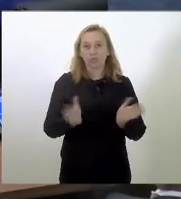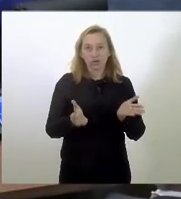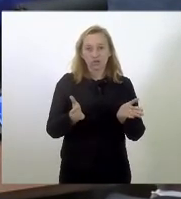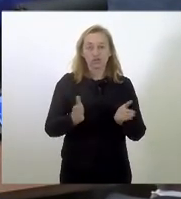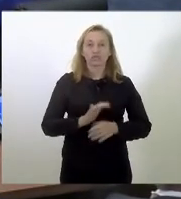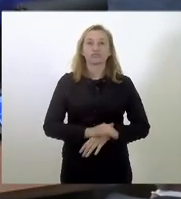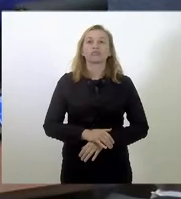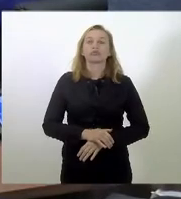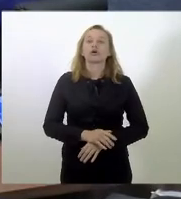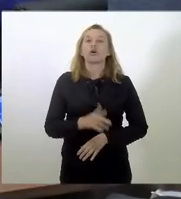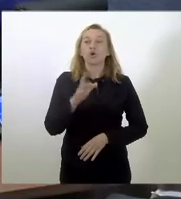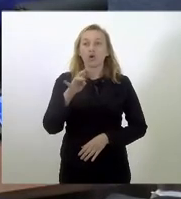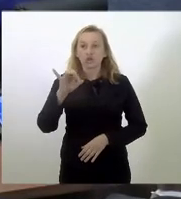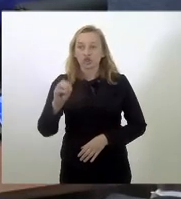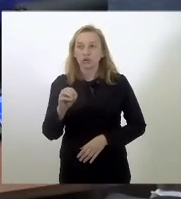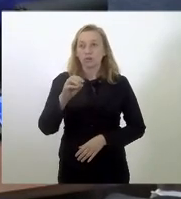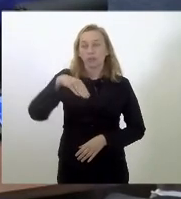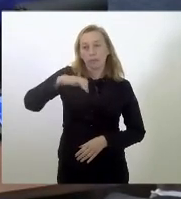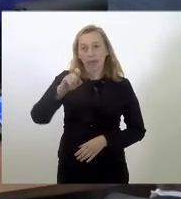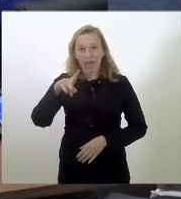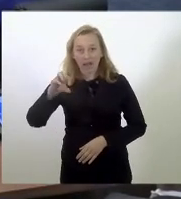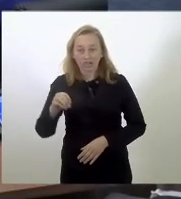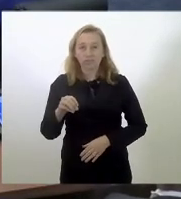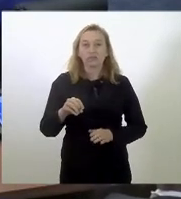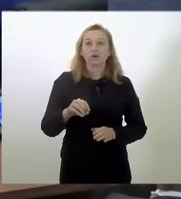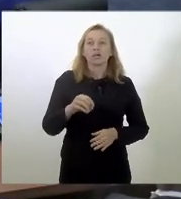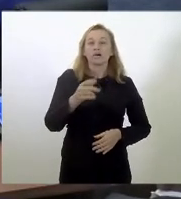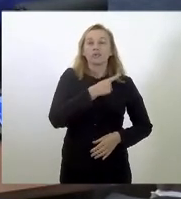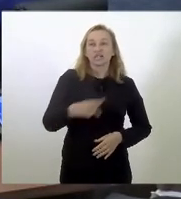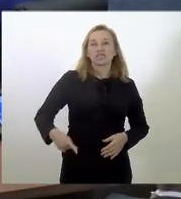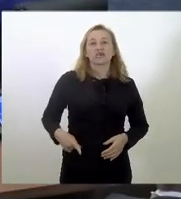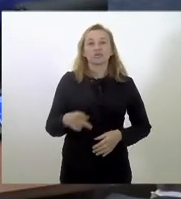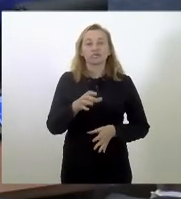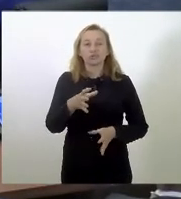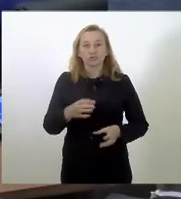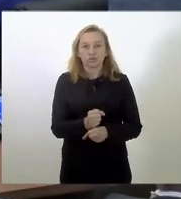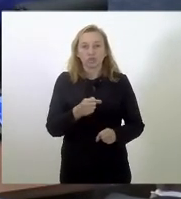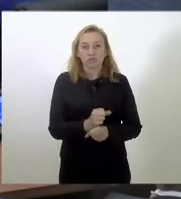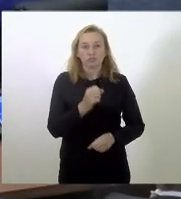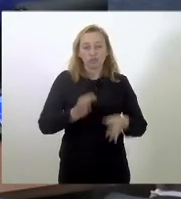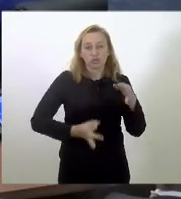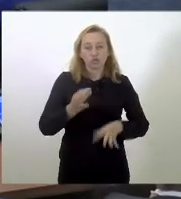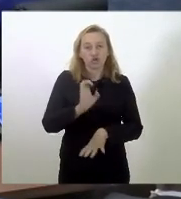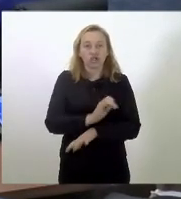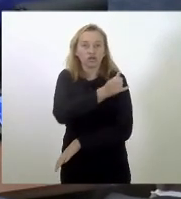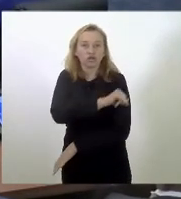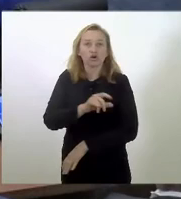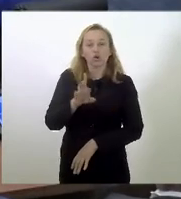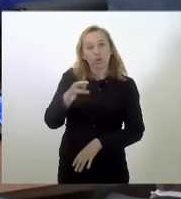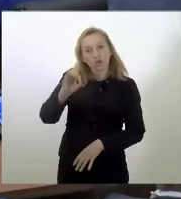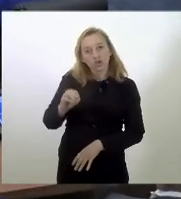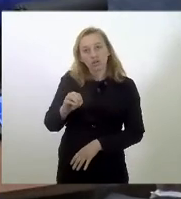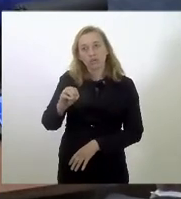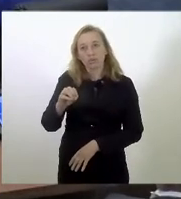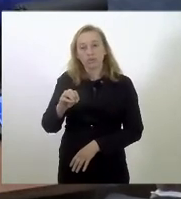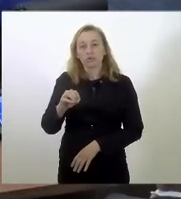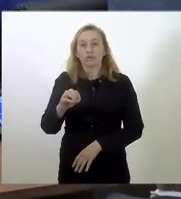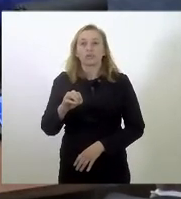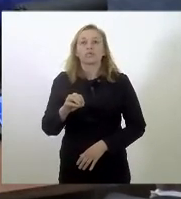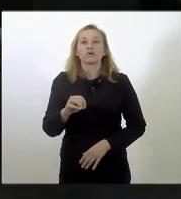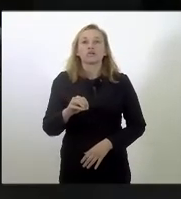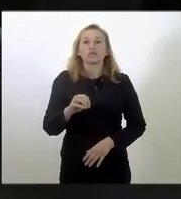ao Rodrigo Melo do Nascimento, presidente do Tribunal de Contas do Estado do Rio de Janeiro, Rodrigo Batista Pacheco,